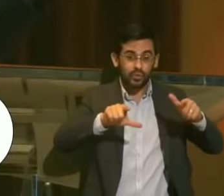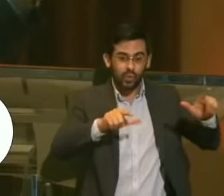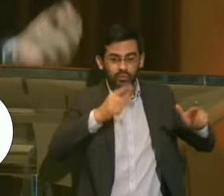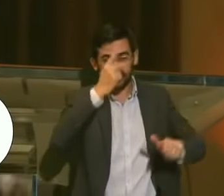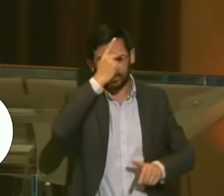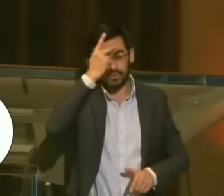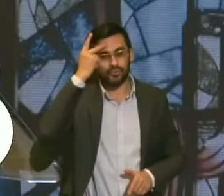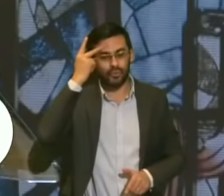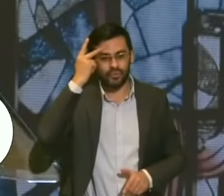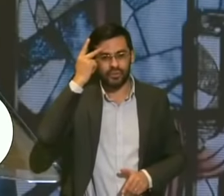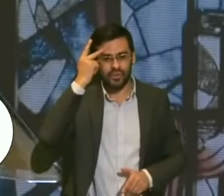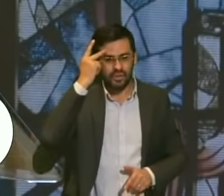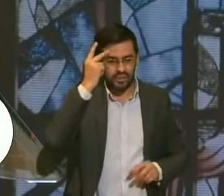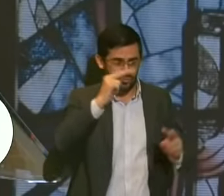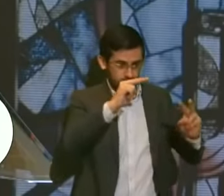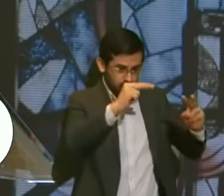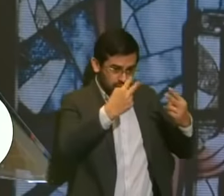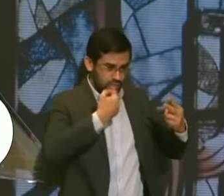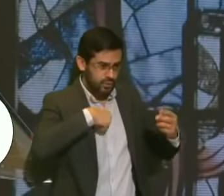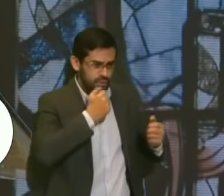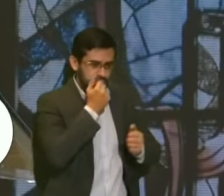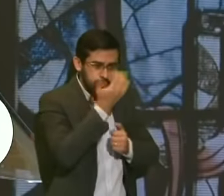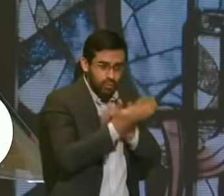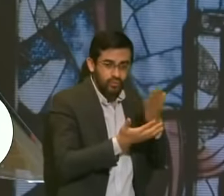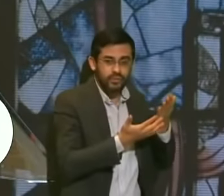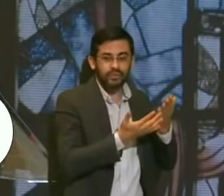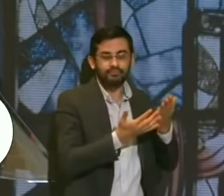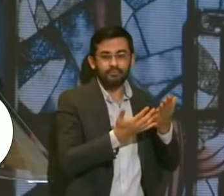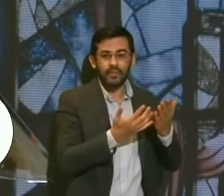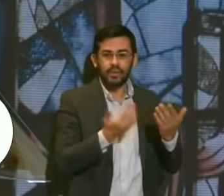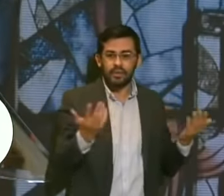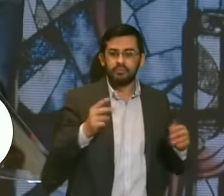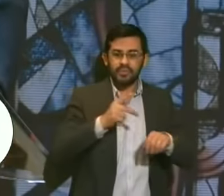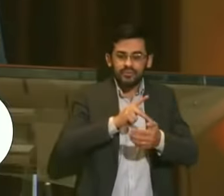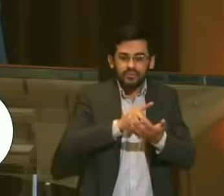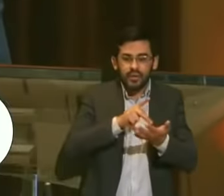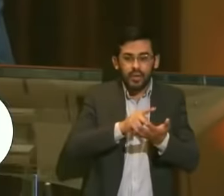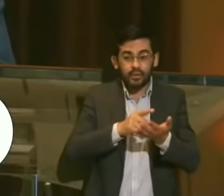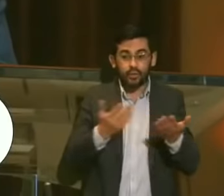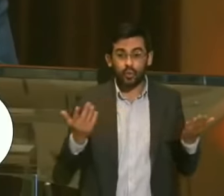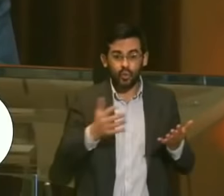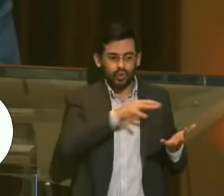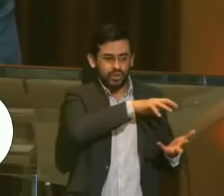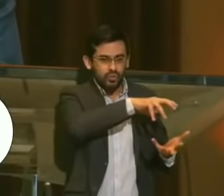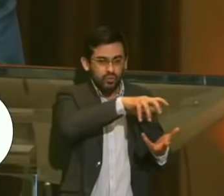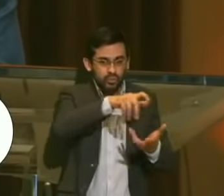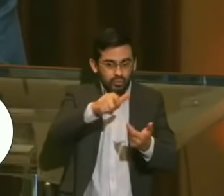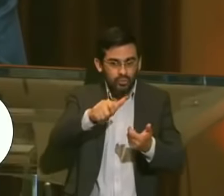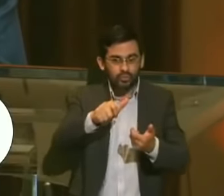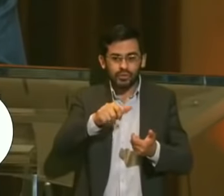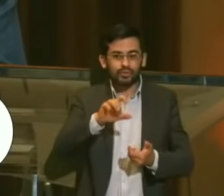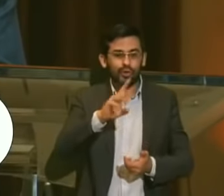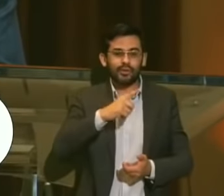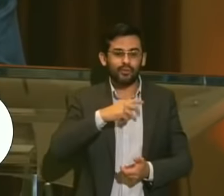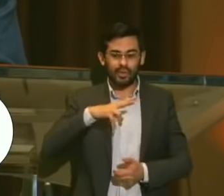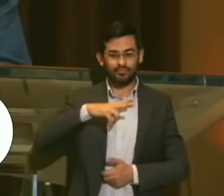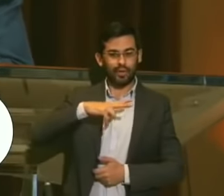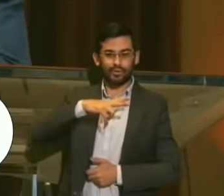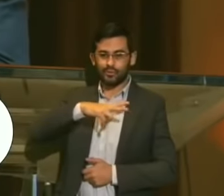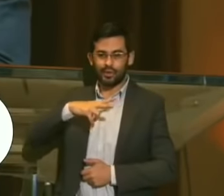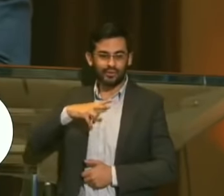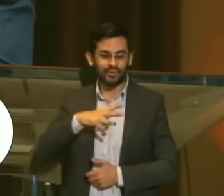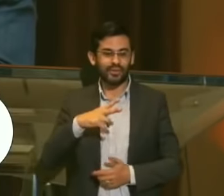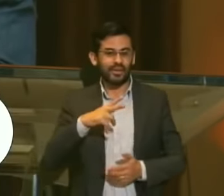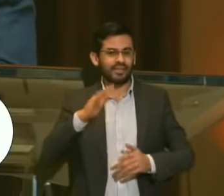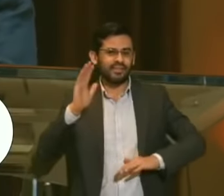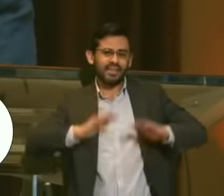de outras pessoas que nos ouçam. Isso é interessante porque a gente vive num mundo individualista e pode ser